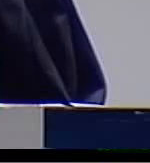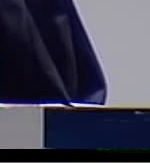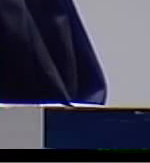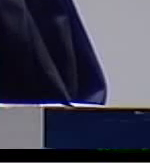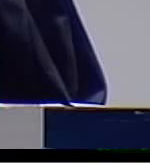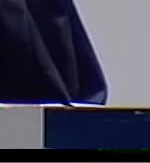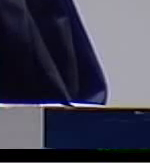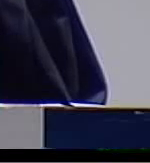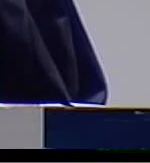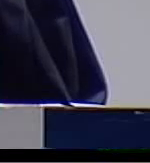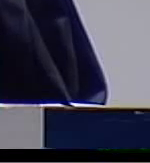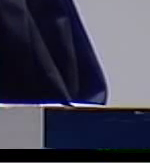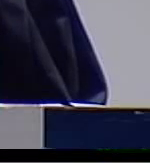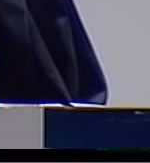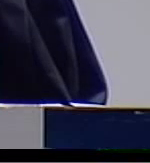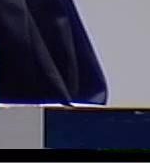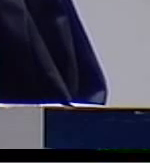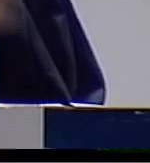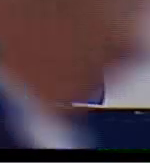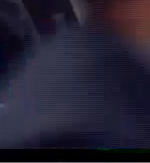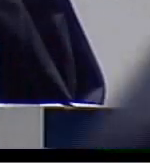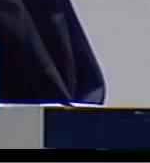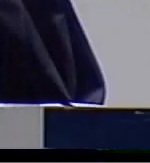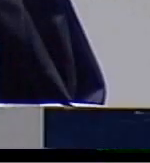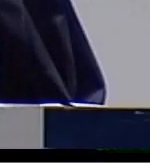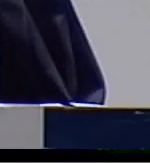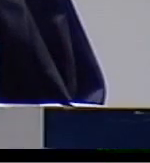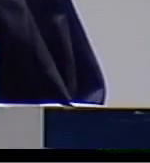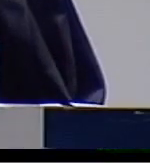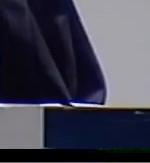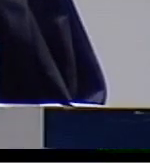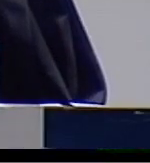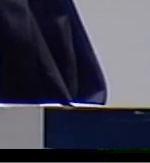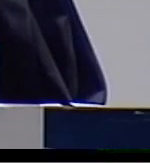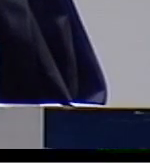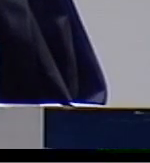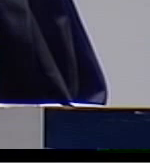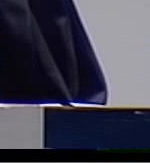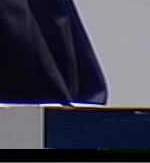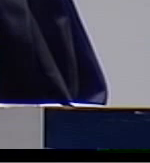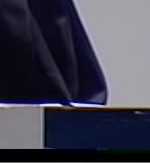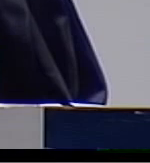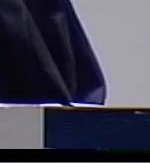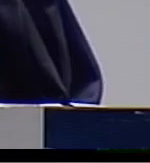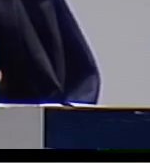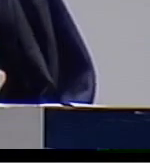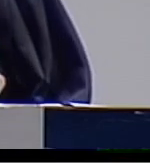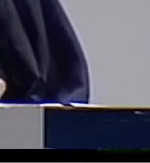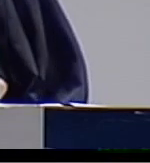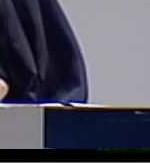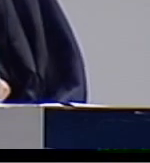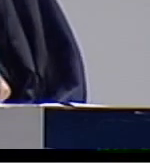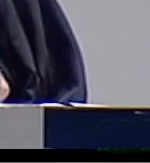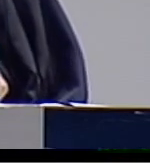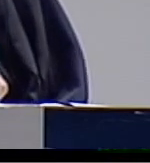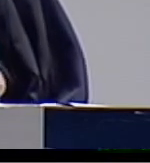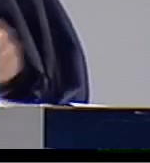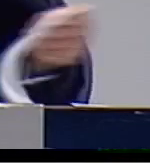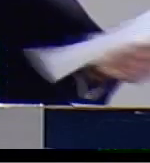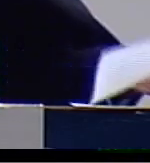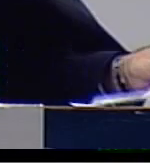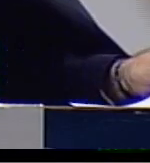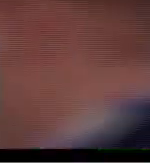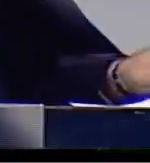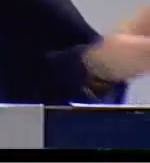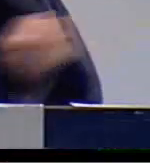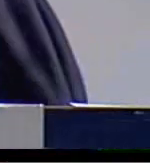agora o patrimônio do Doutor Marcos Roberto vitelli da Associação Brasileira de programa de TV pela